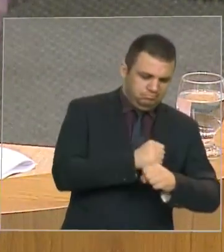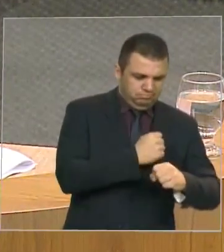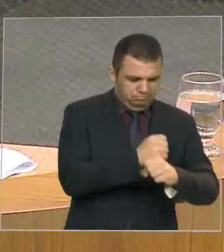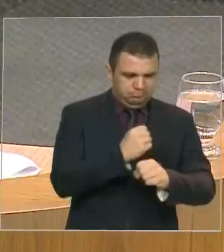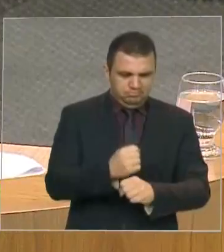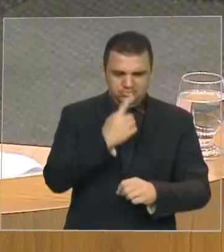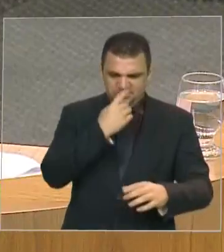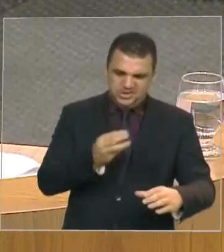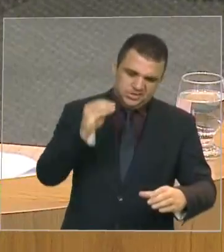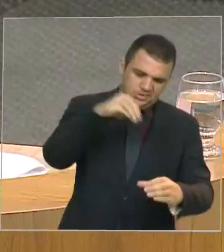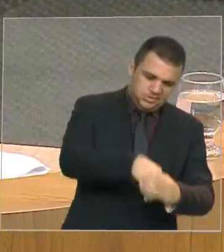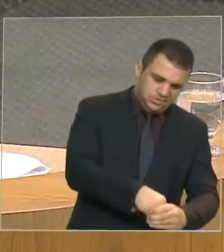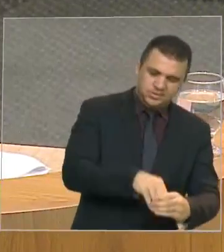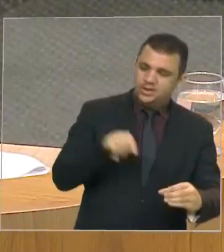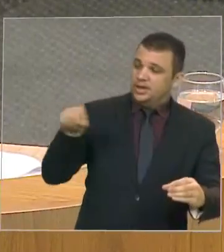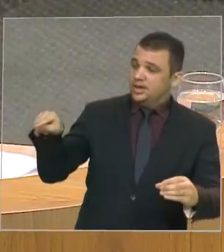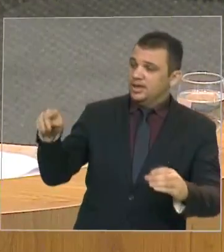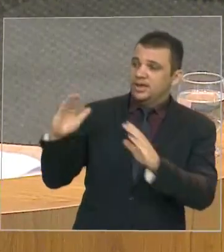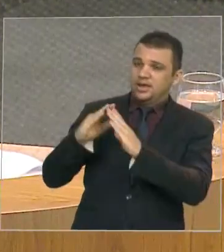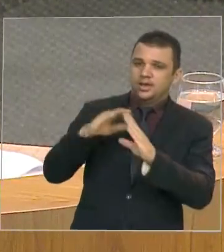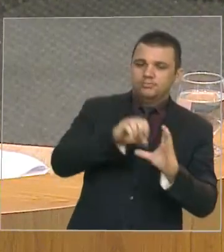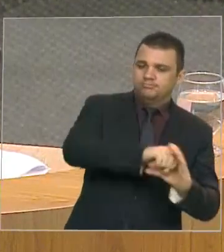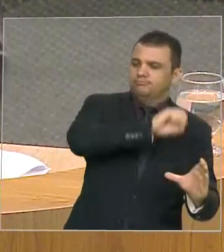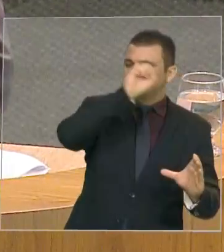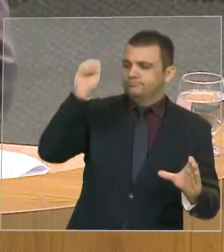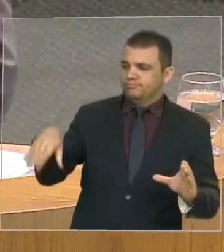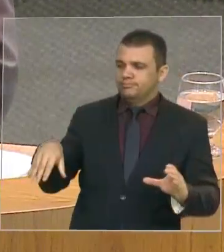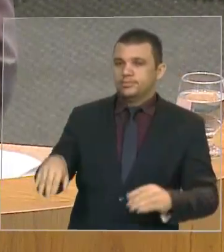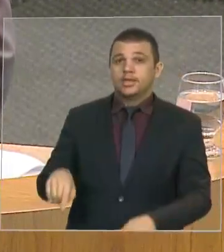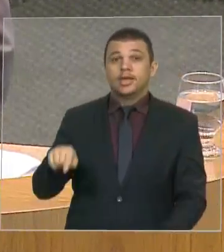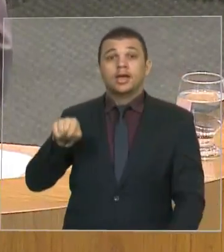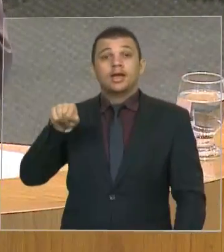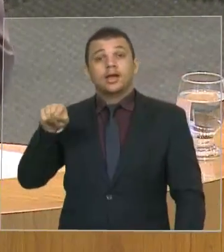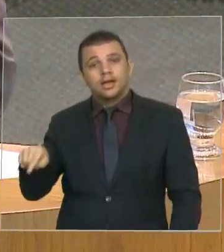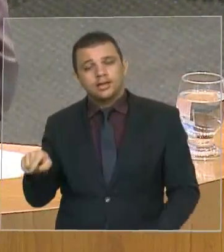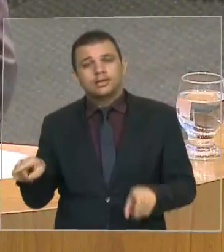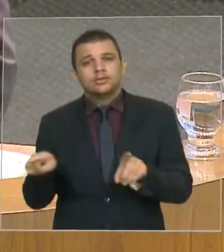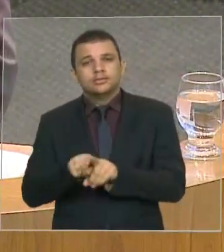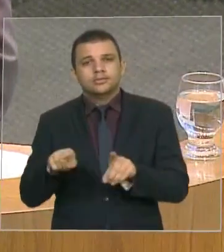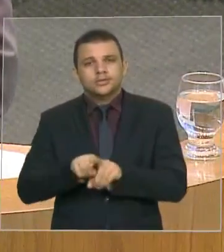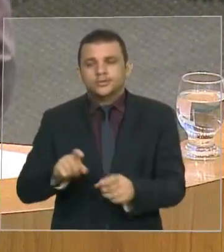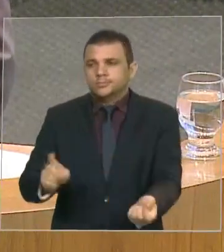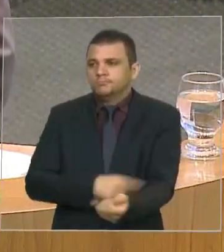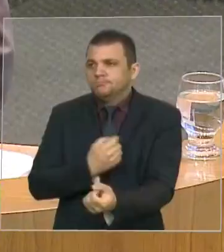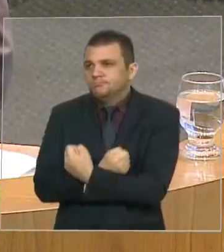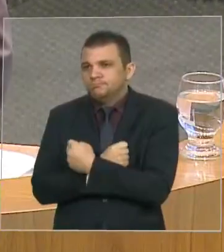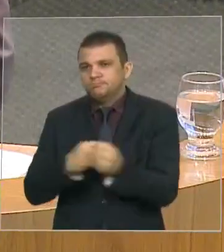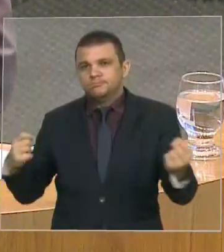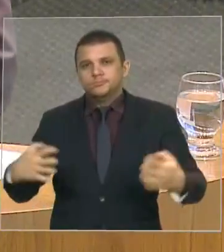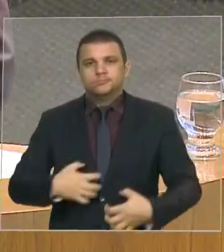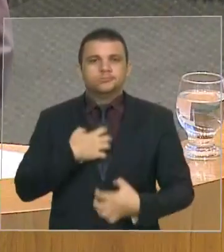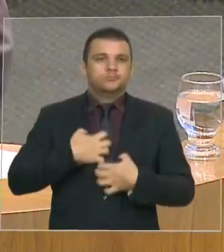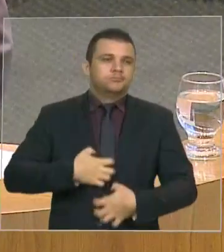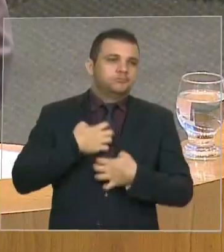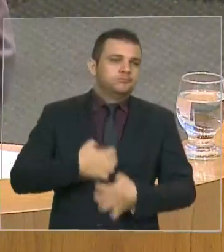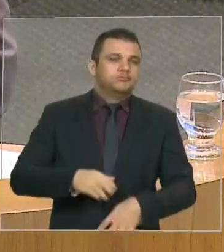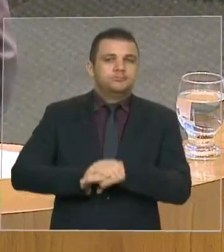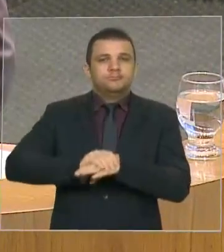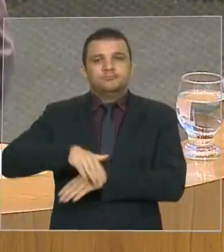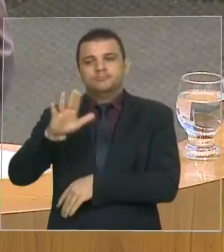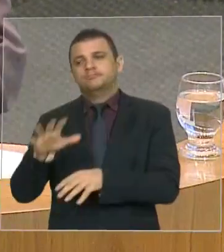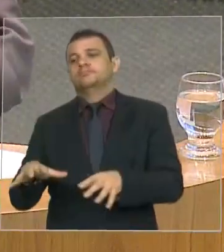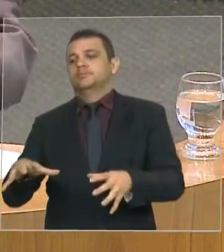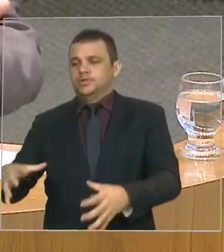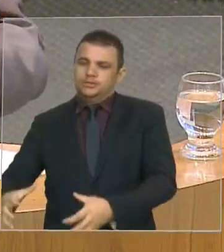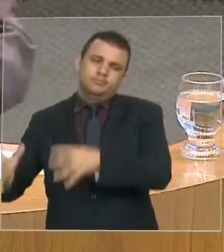joga dentro da casa do vizinho. O vizinho toma isso de volta, enfurecido, vai e joga no